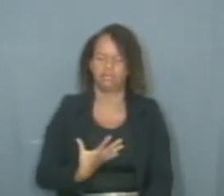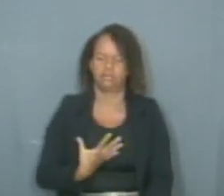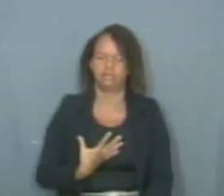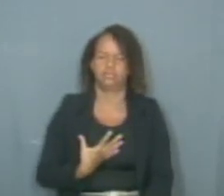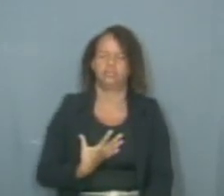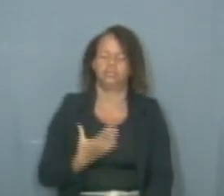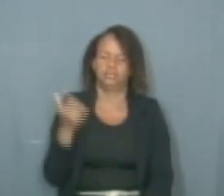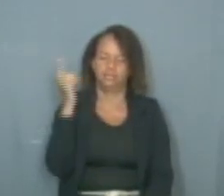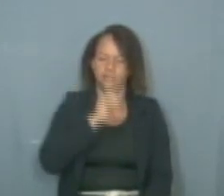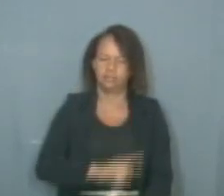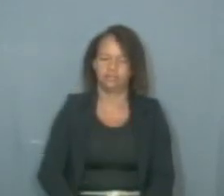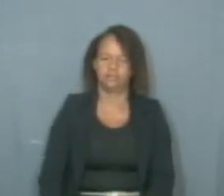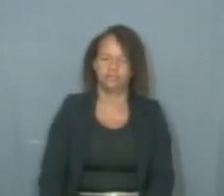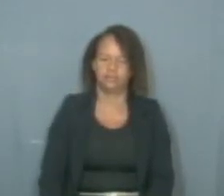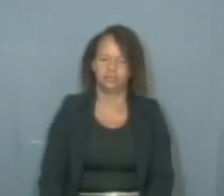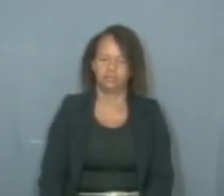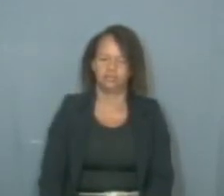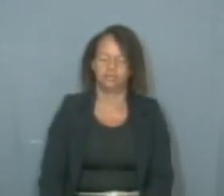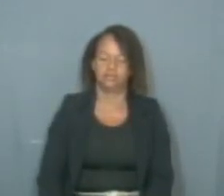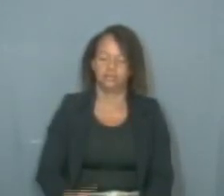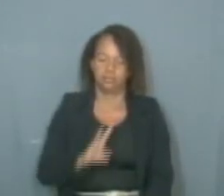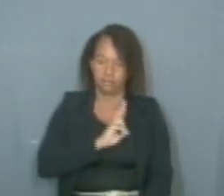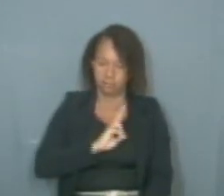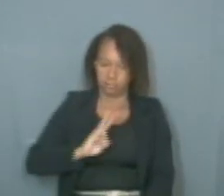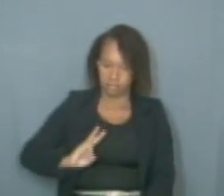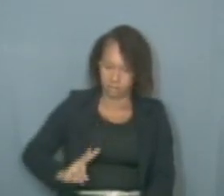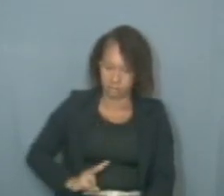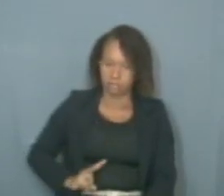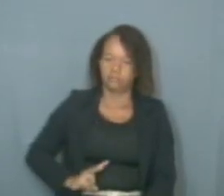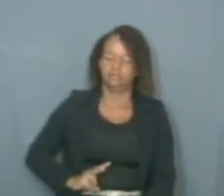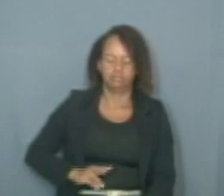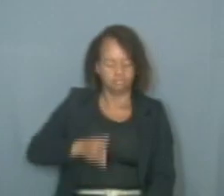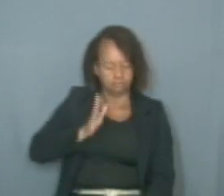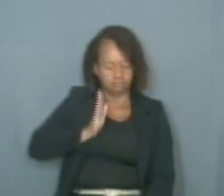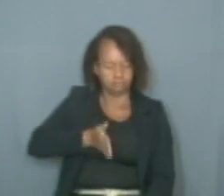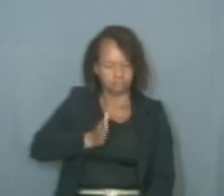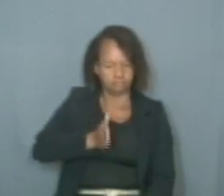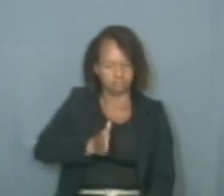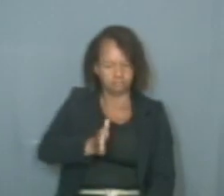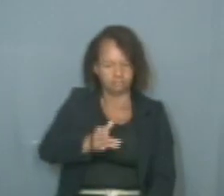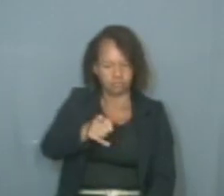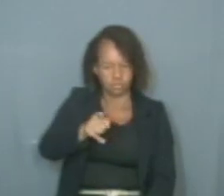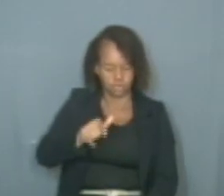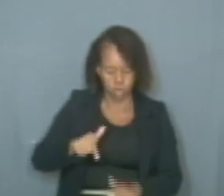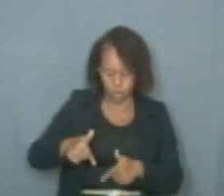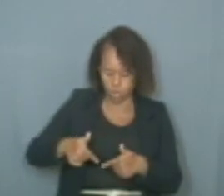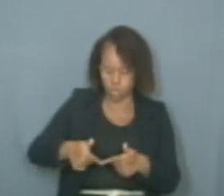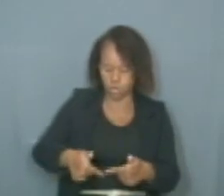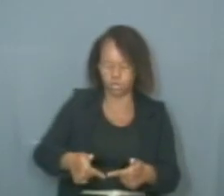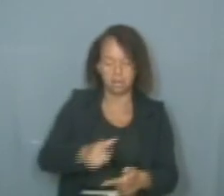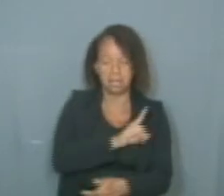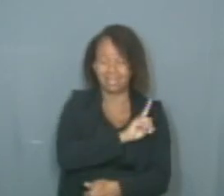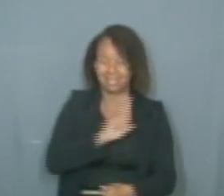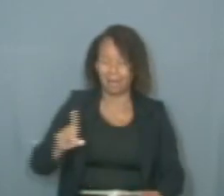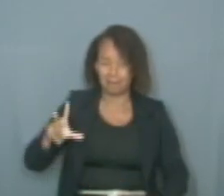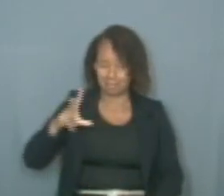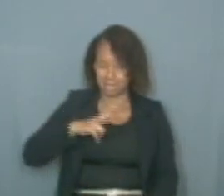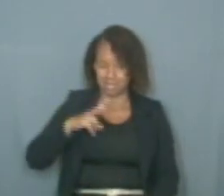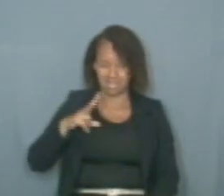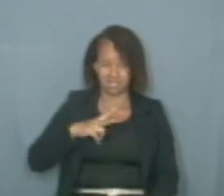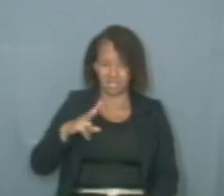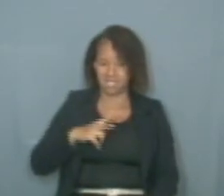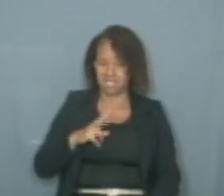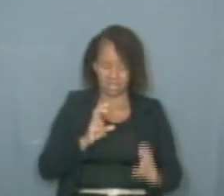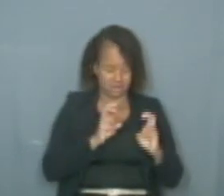seja vencedora. Nosso mandato se perfila com sua luta pela não